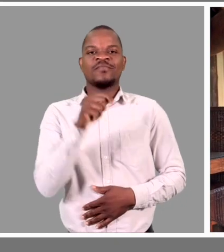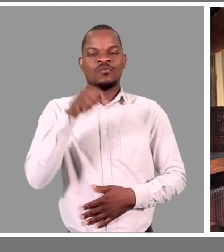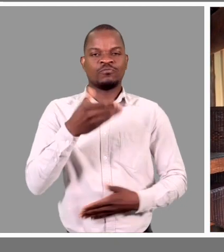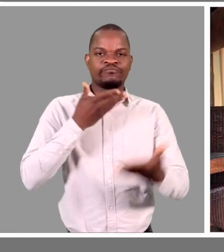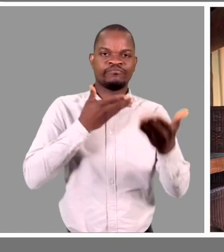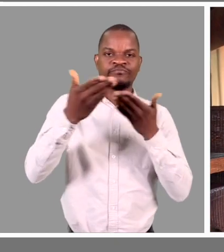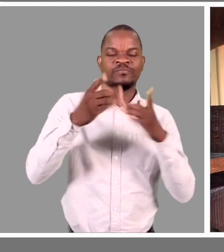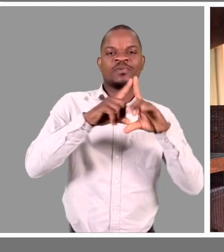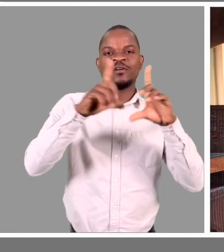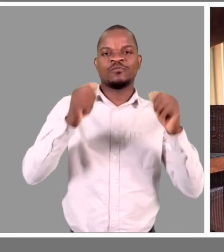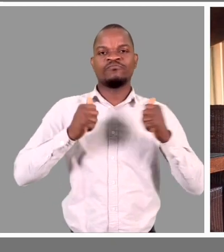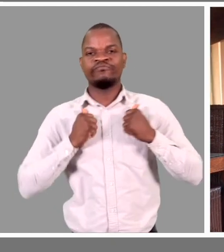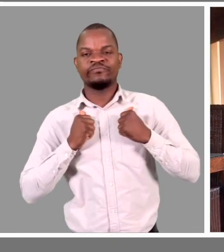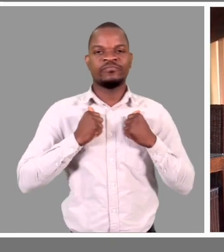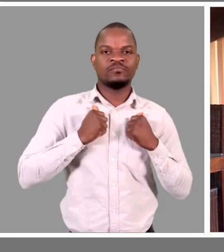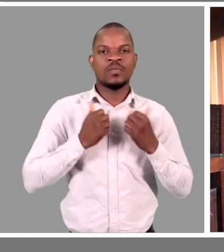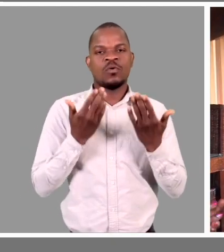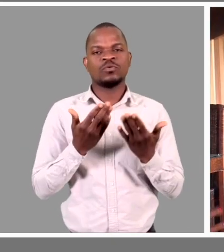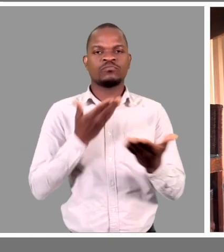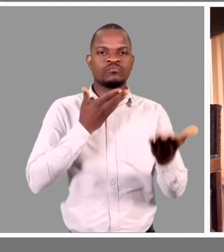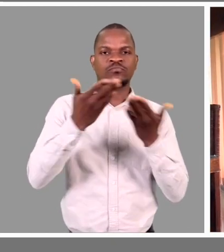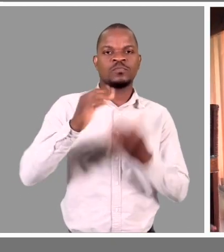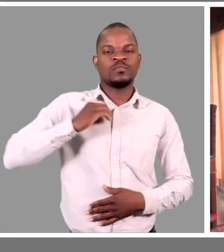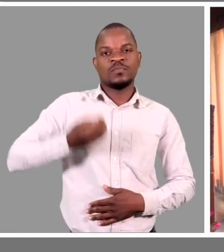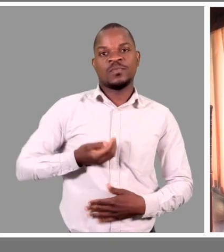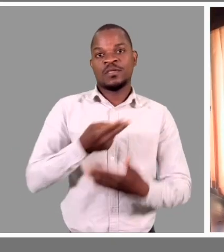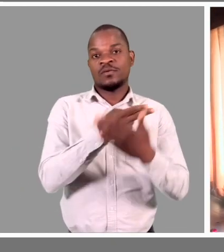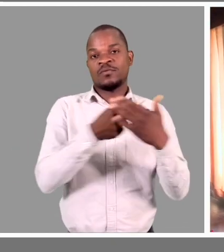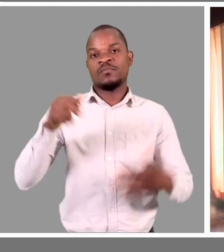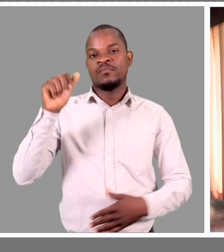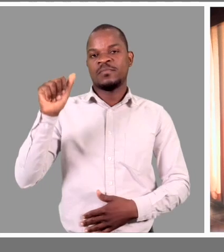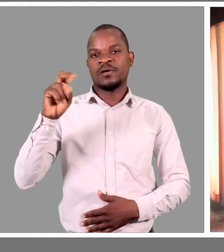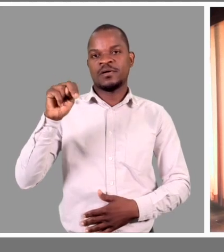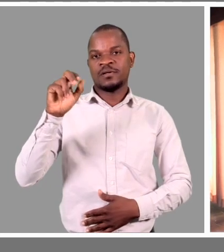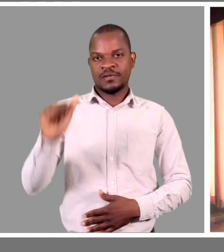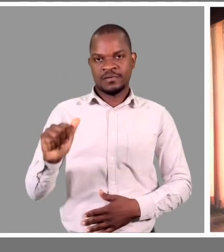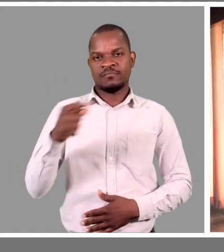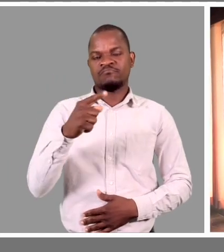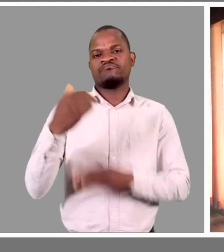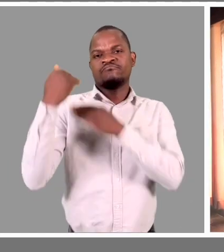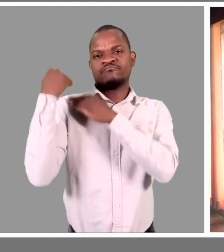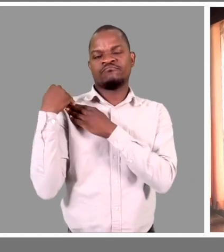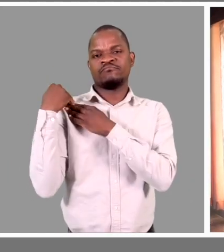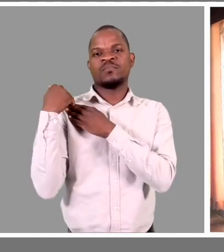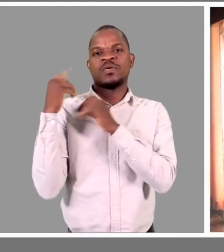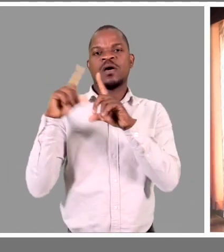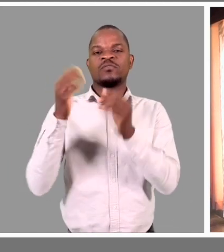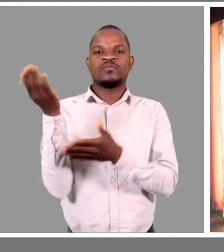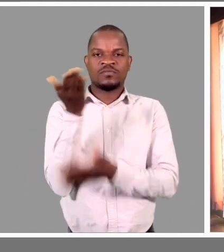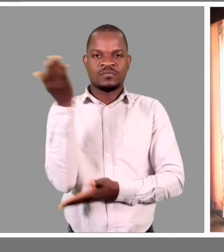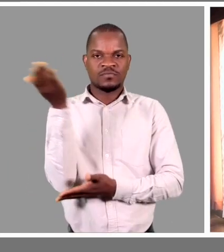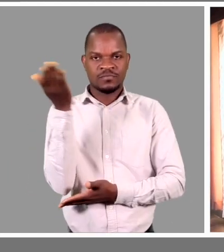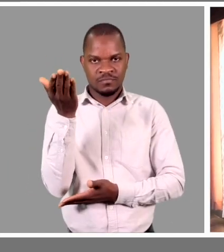turismo, onde vamos conversar com a dona Ana Patrício, que ela é proprietária da Zen Lodge aqui em Saúde